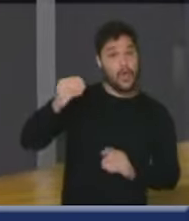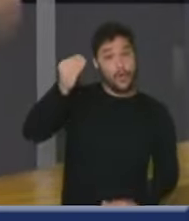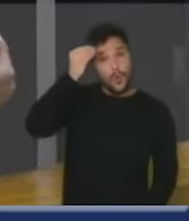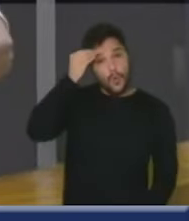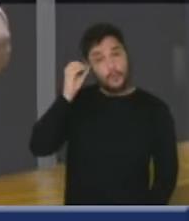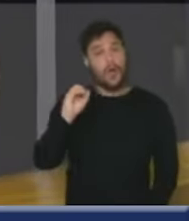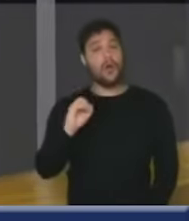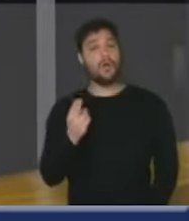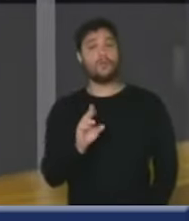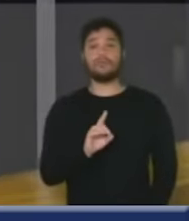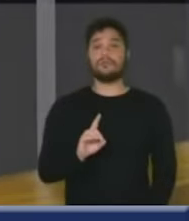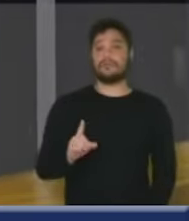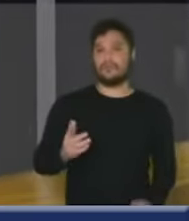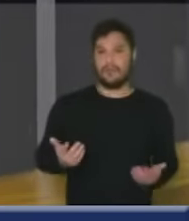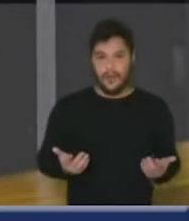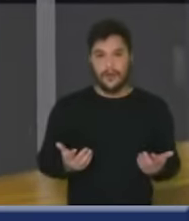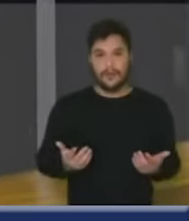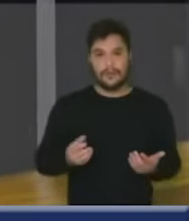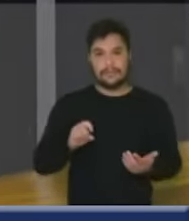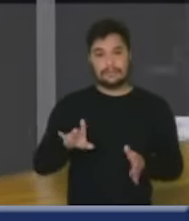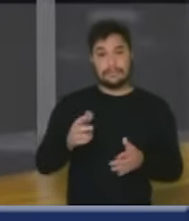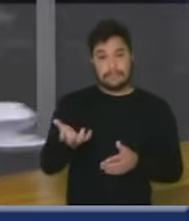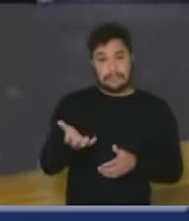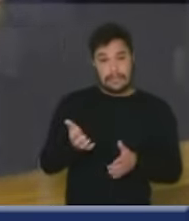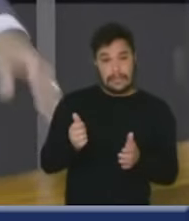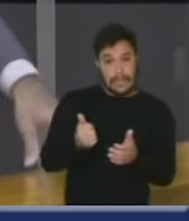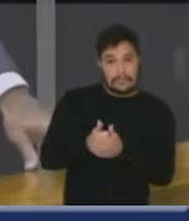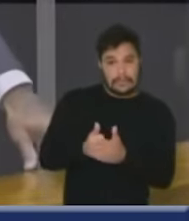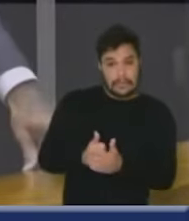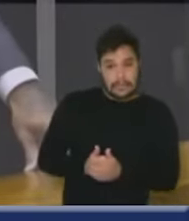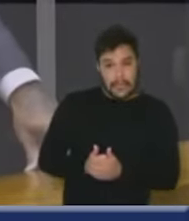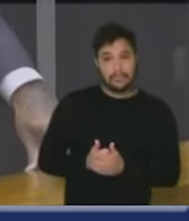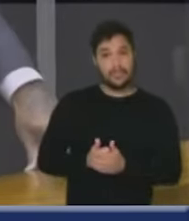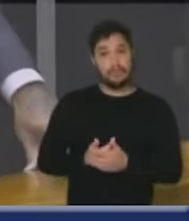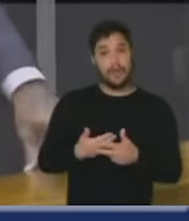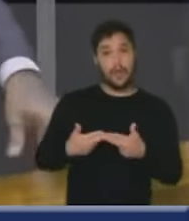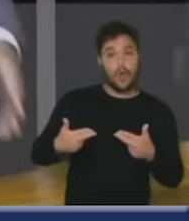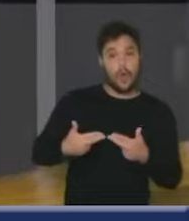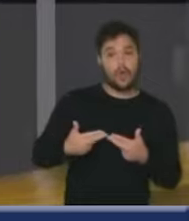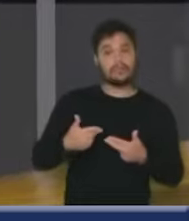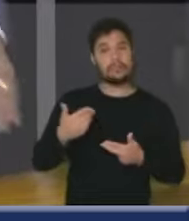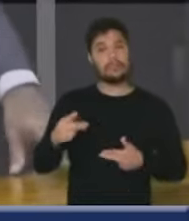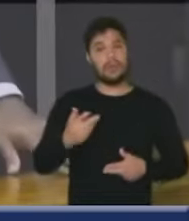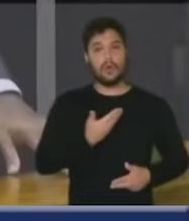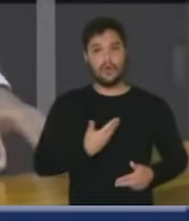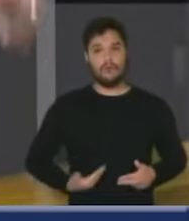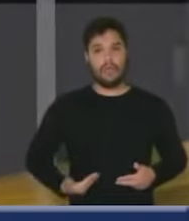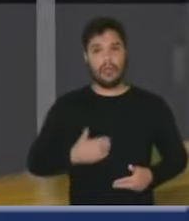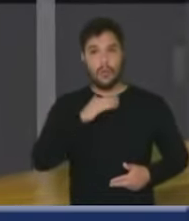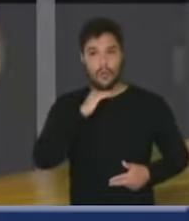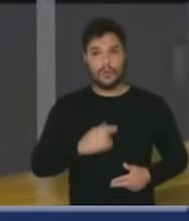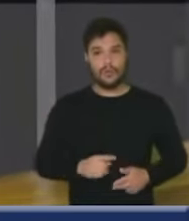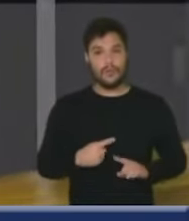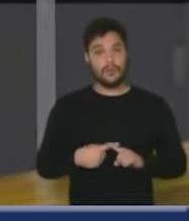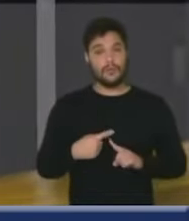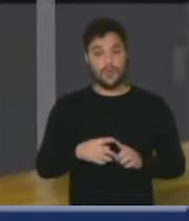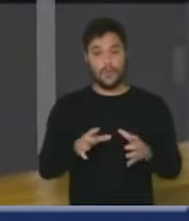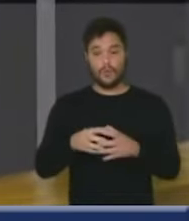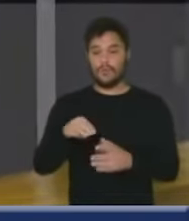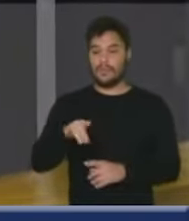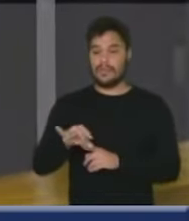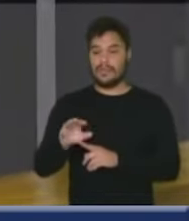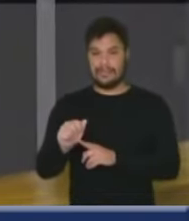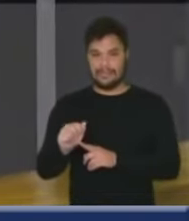e fosse uma cortina de fumaça para todos os mal feitos do seu desgoverno Inclusive a milícia do Turismo